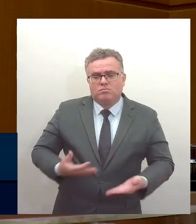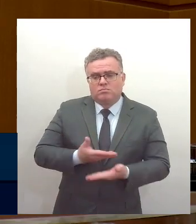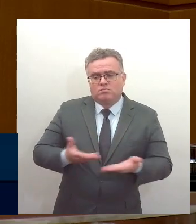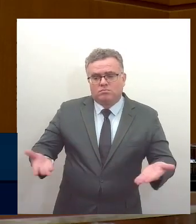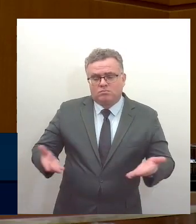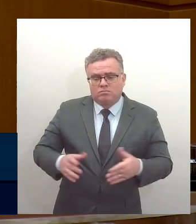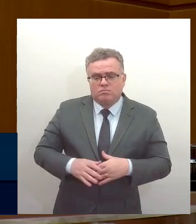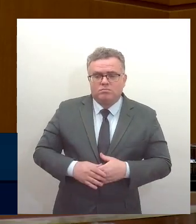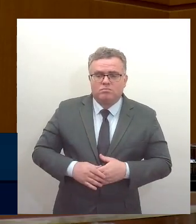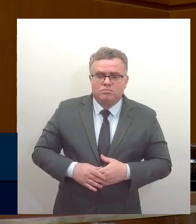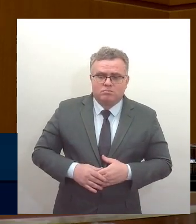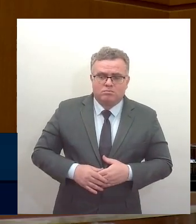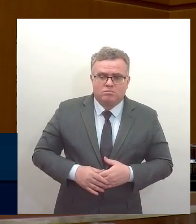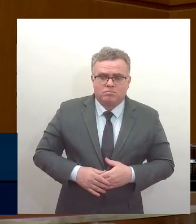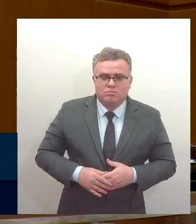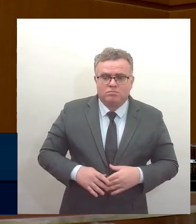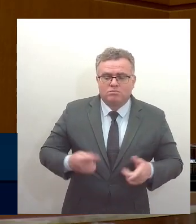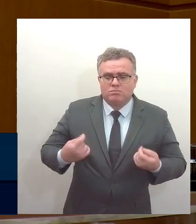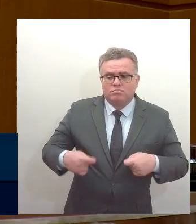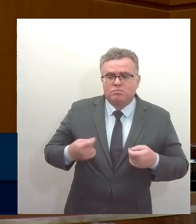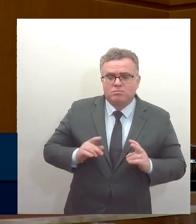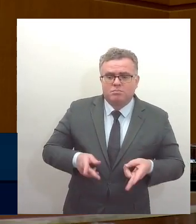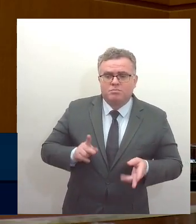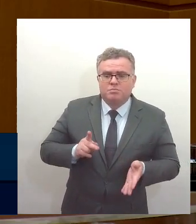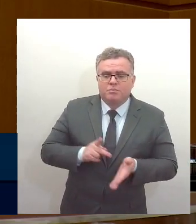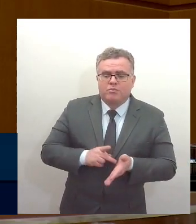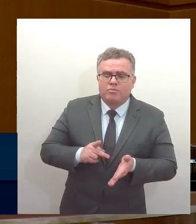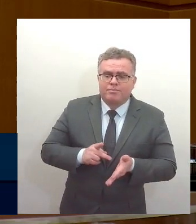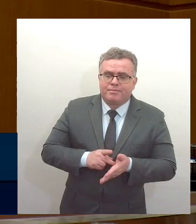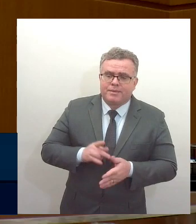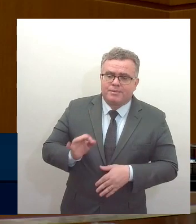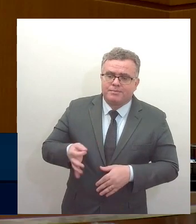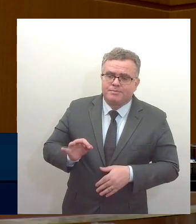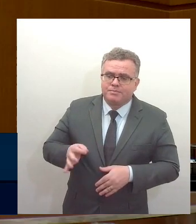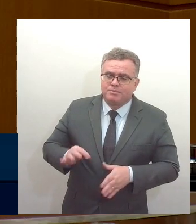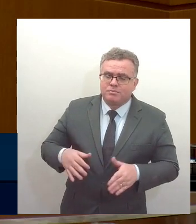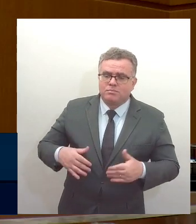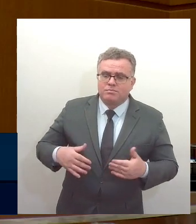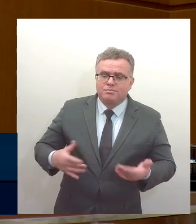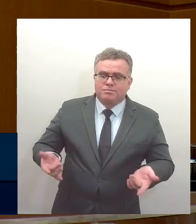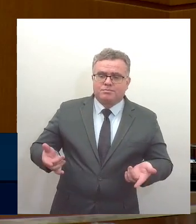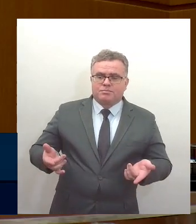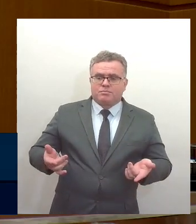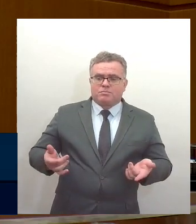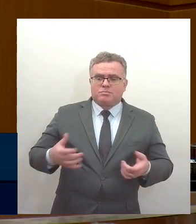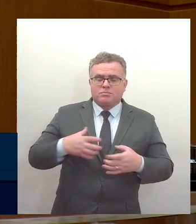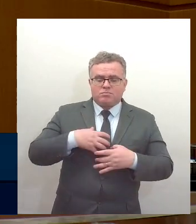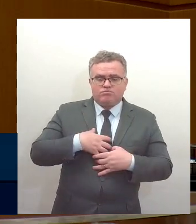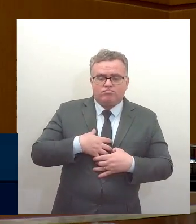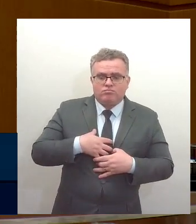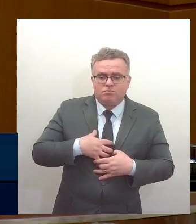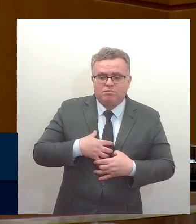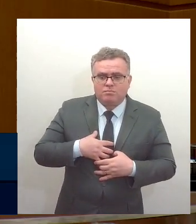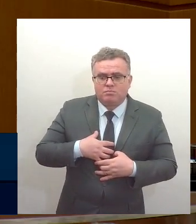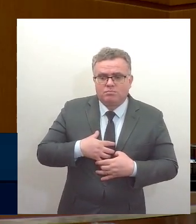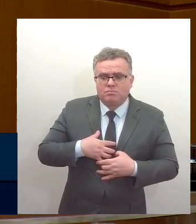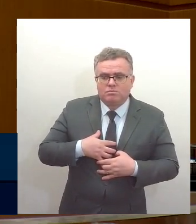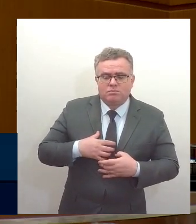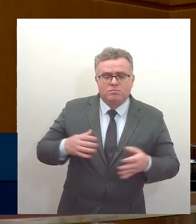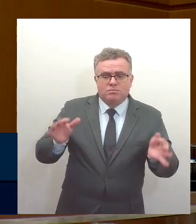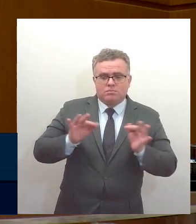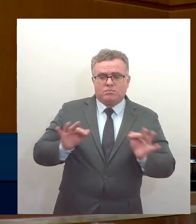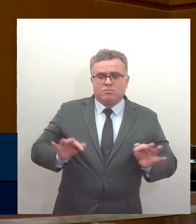precisa mais do que nunca, que eu saí de lá triste, eu não saí de lá feliz, que na verdade, deputado Cacá,